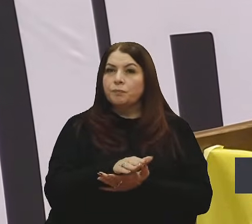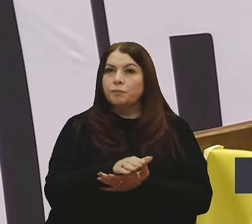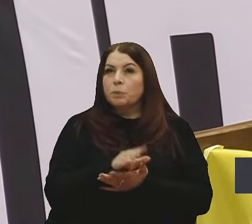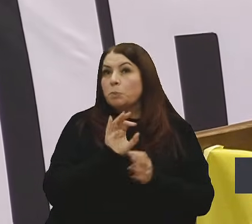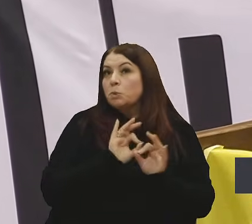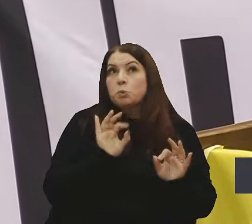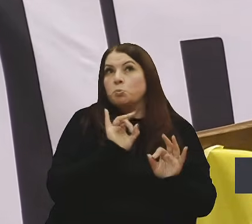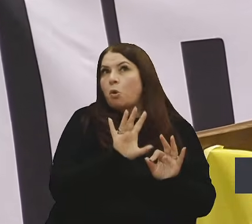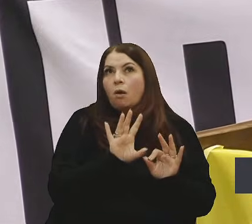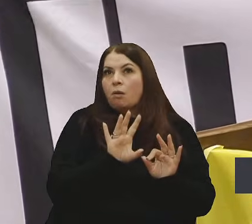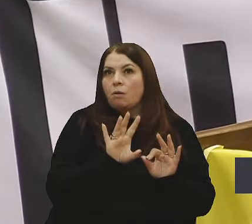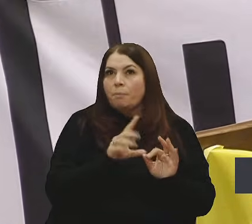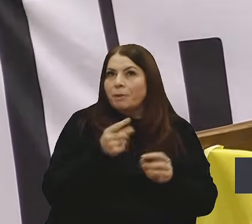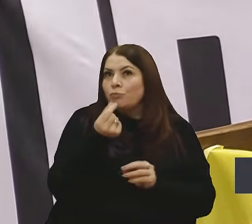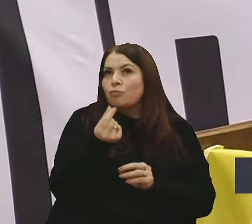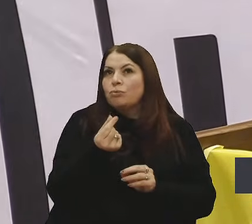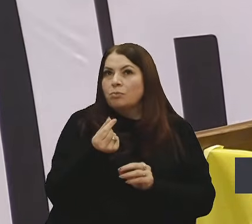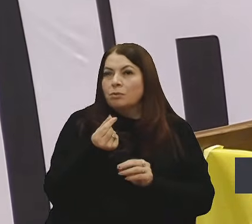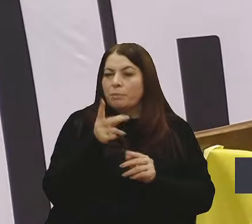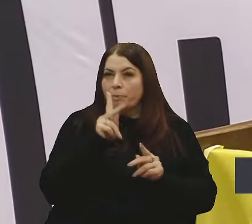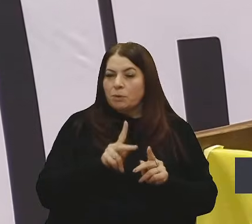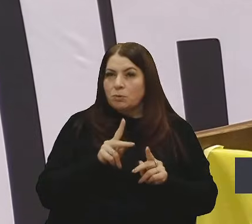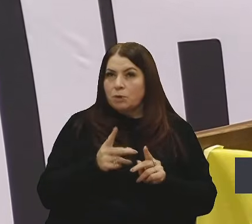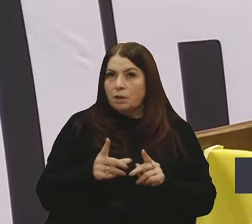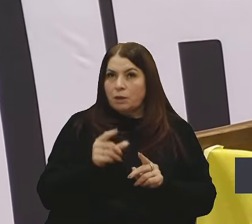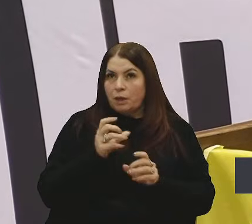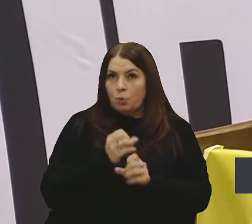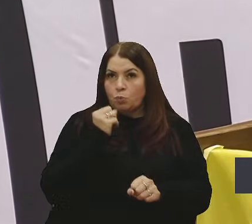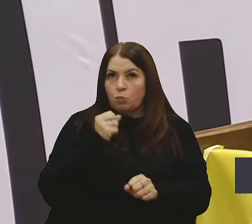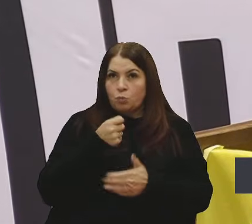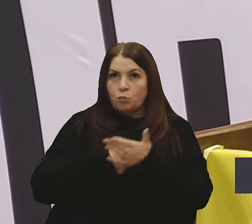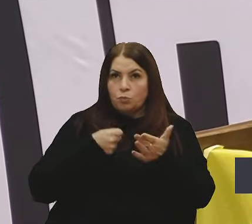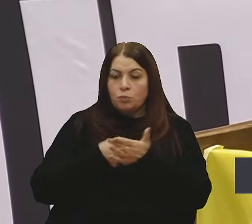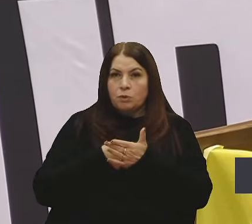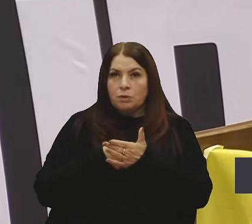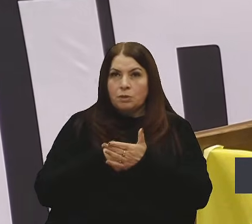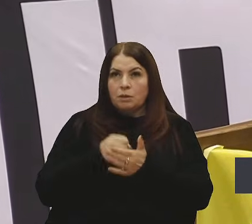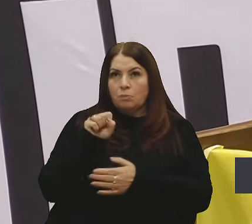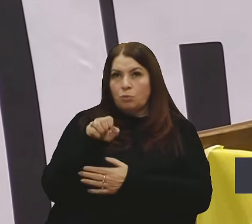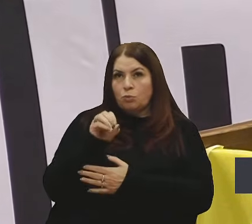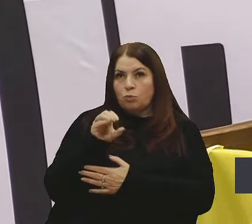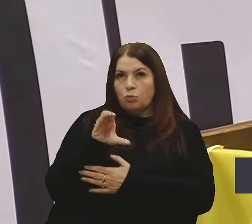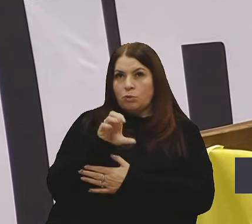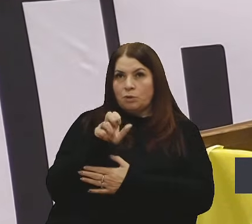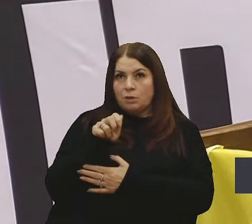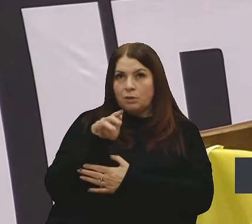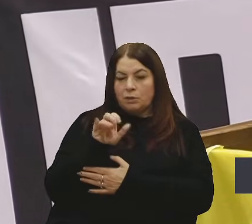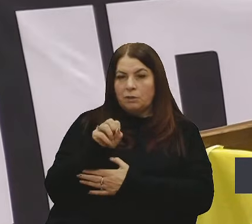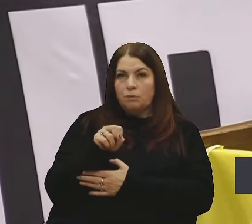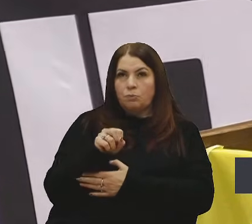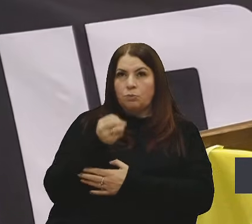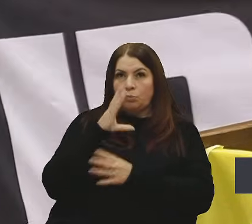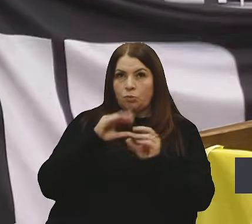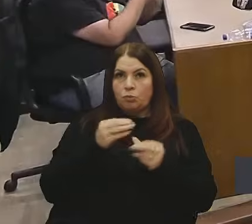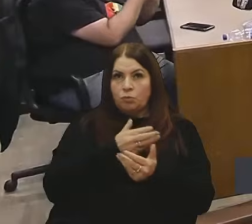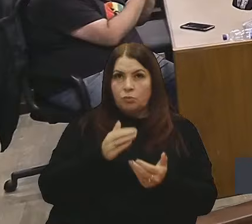simplesmente para dar dinheiro para parasita. Lutar por socialismo. E boa noite.